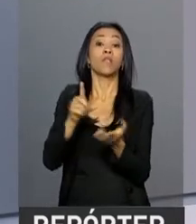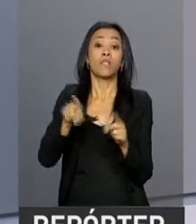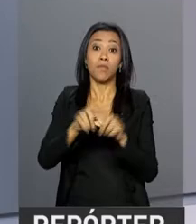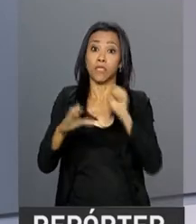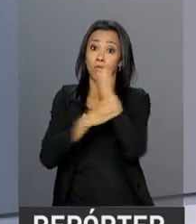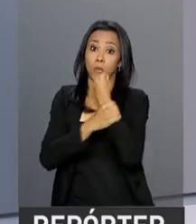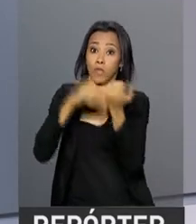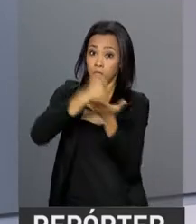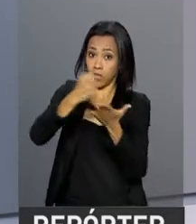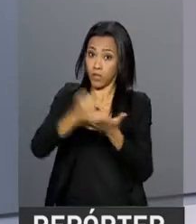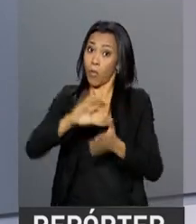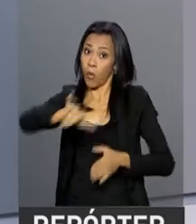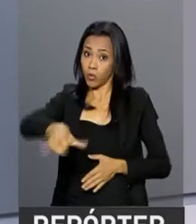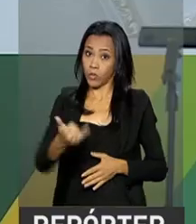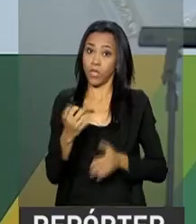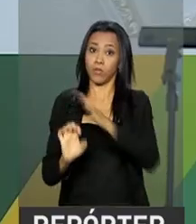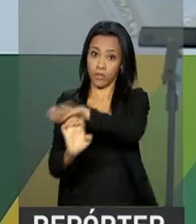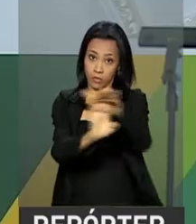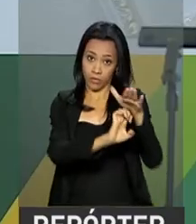os empresários russos.